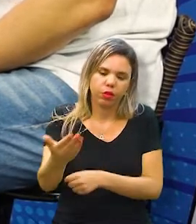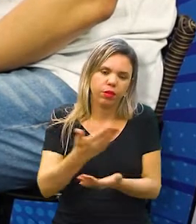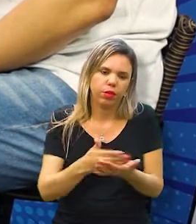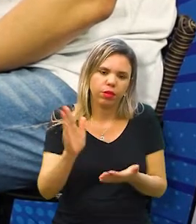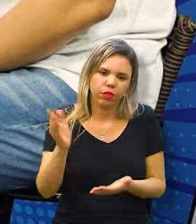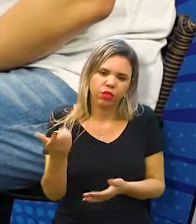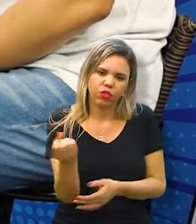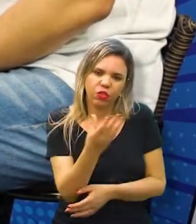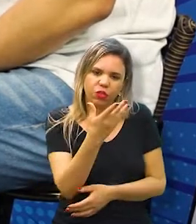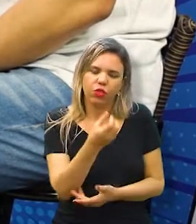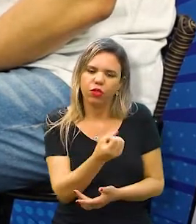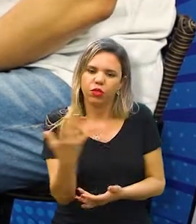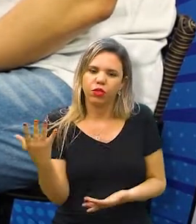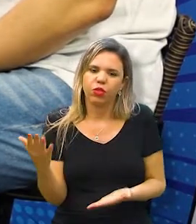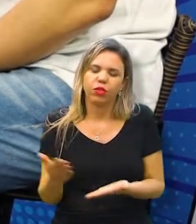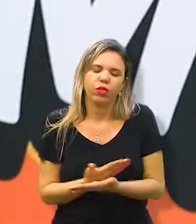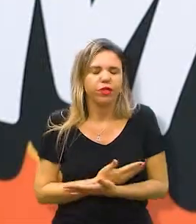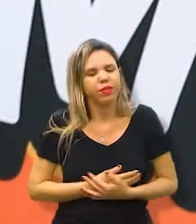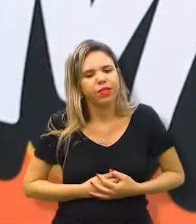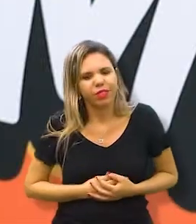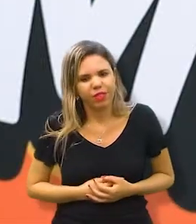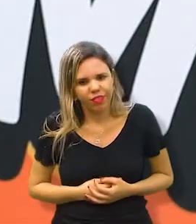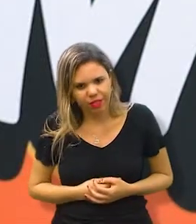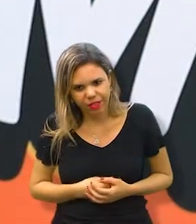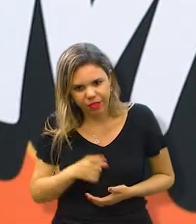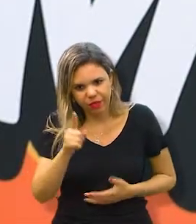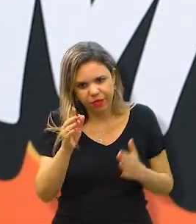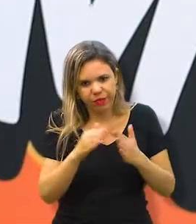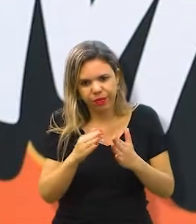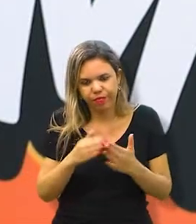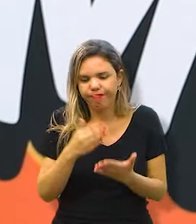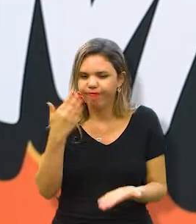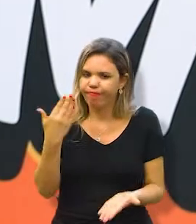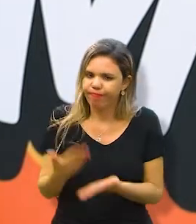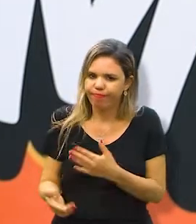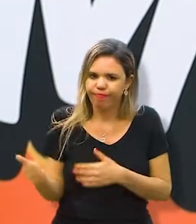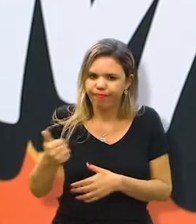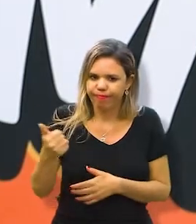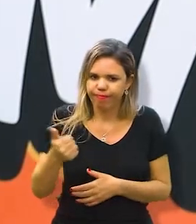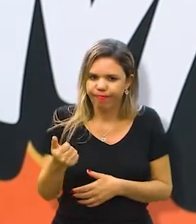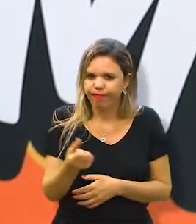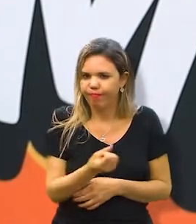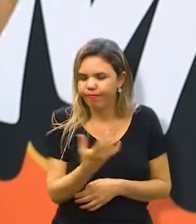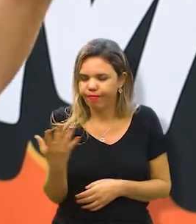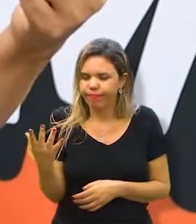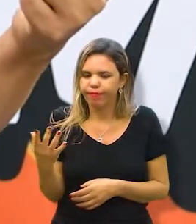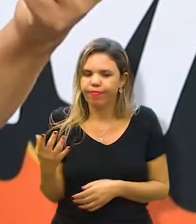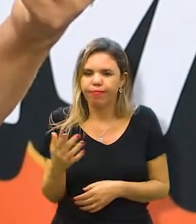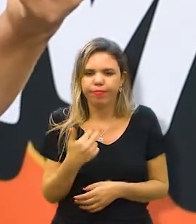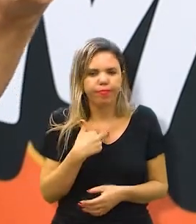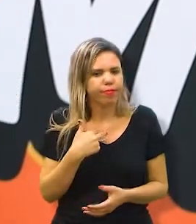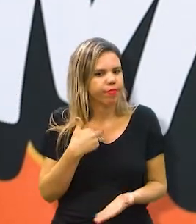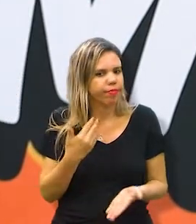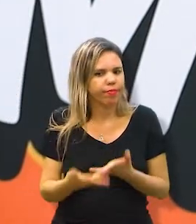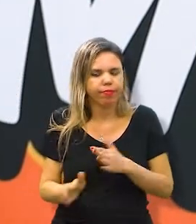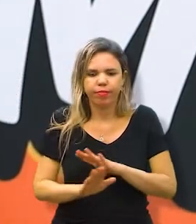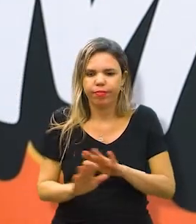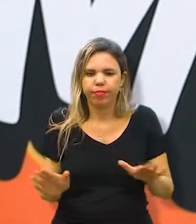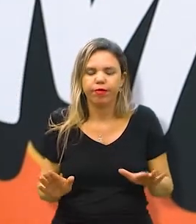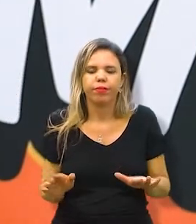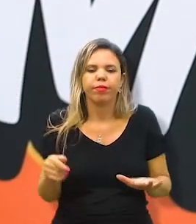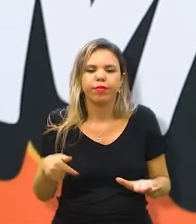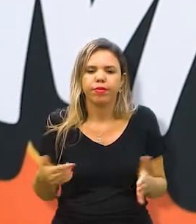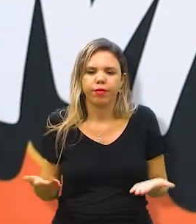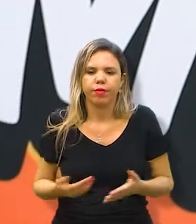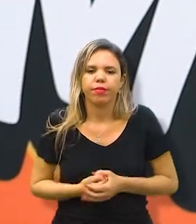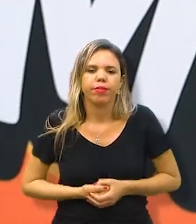que vem começar já a nova leva. Bom, então você aí de casa que perdeu a primeira versão, não pode